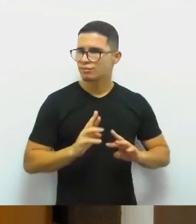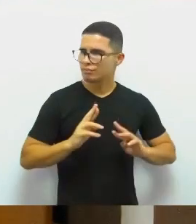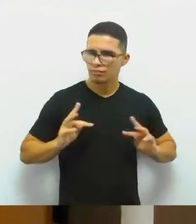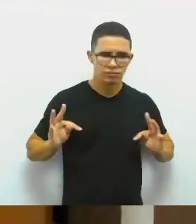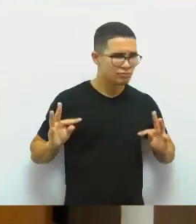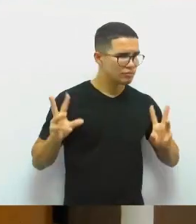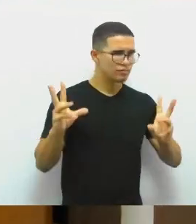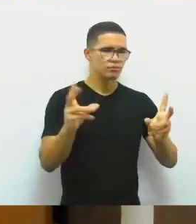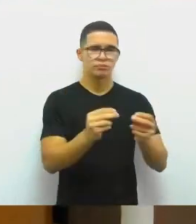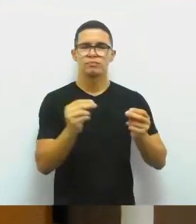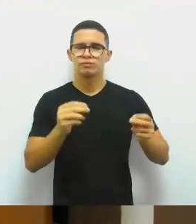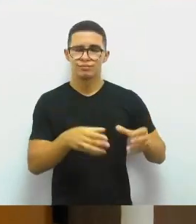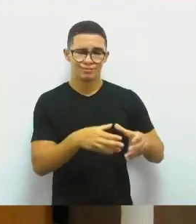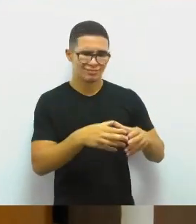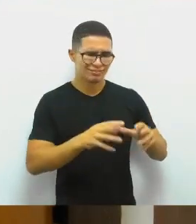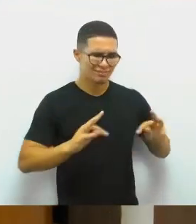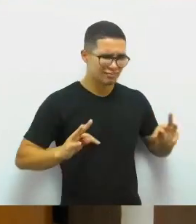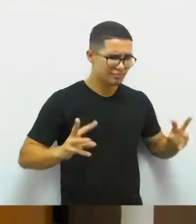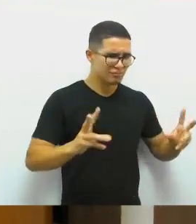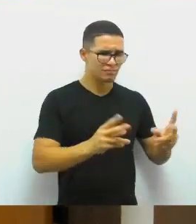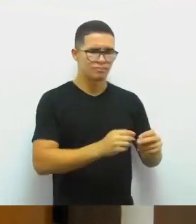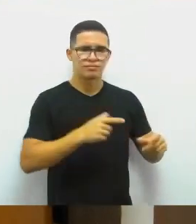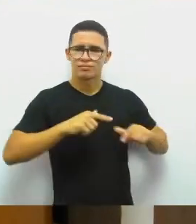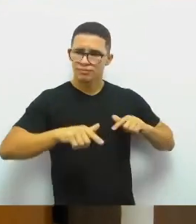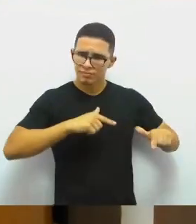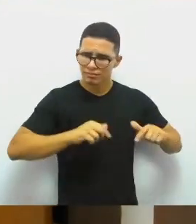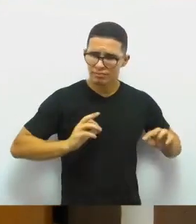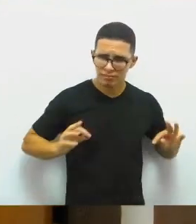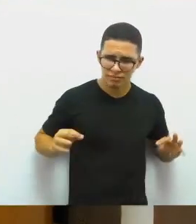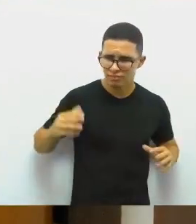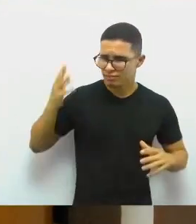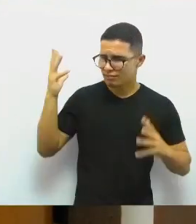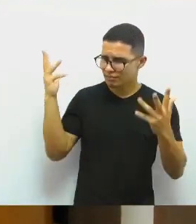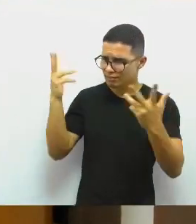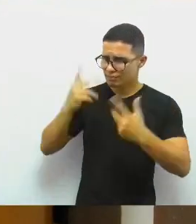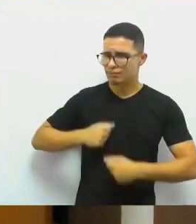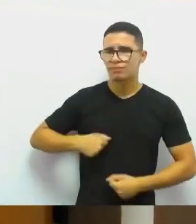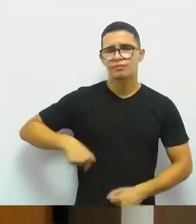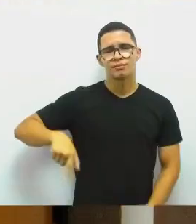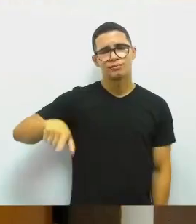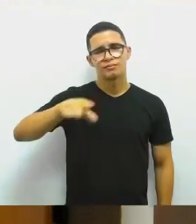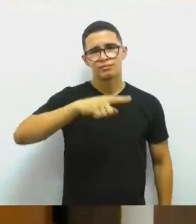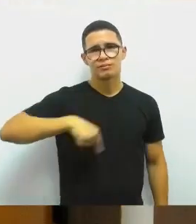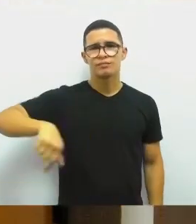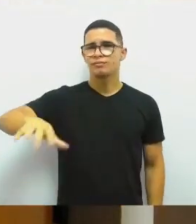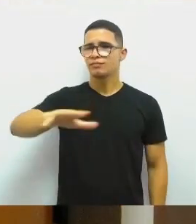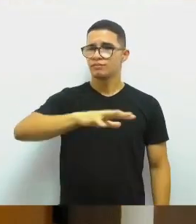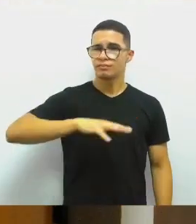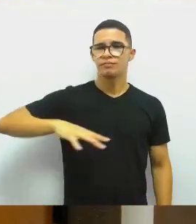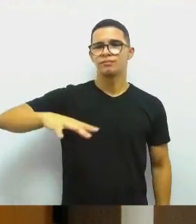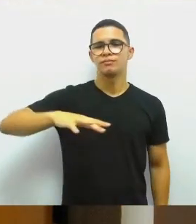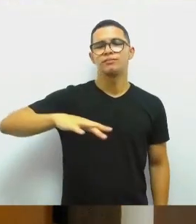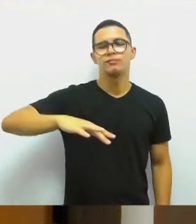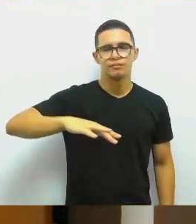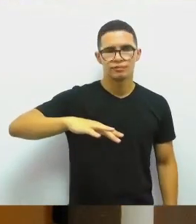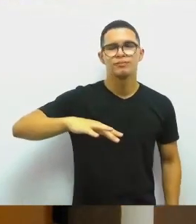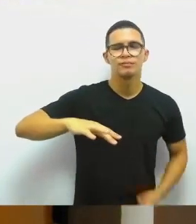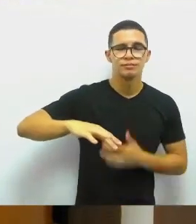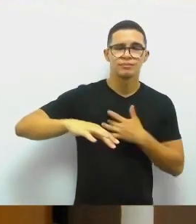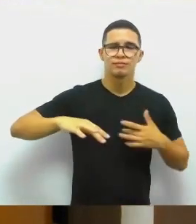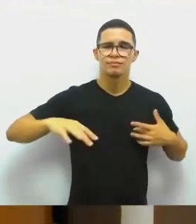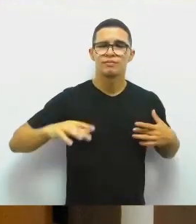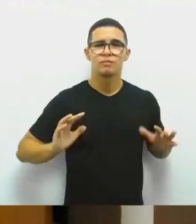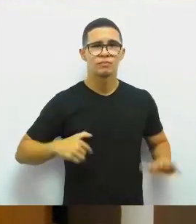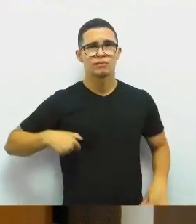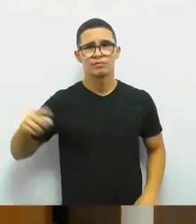todos. Né? Então, uma equipe que trabalha em prol do melhor para o cidadão em relacionado à saúde, porque ele já